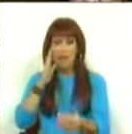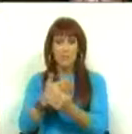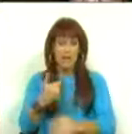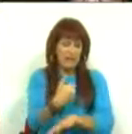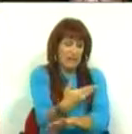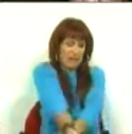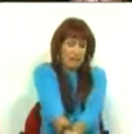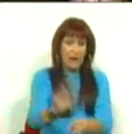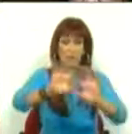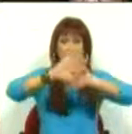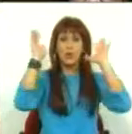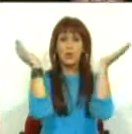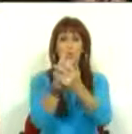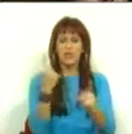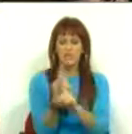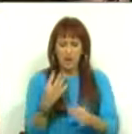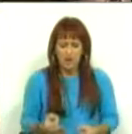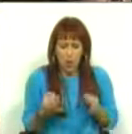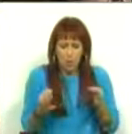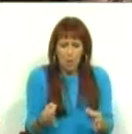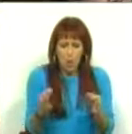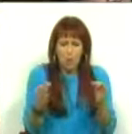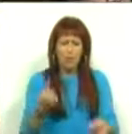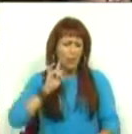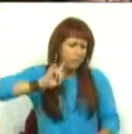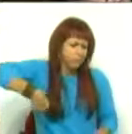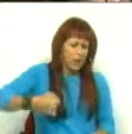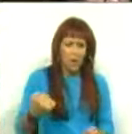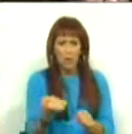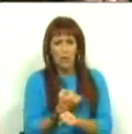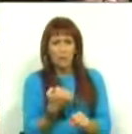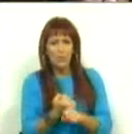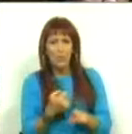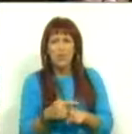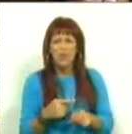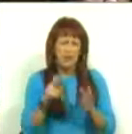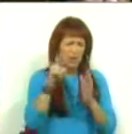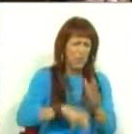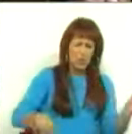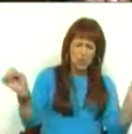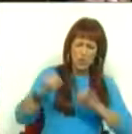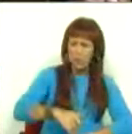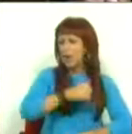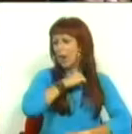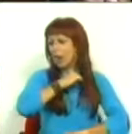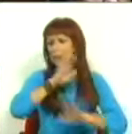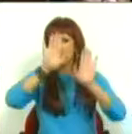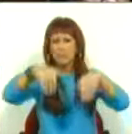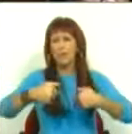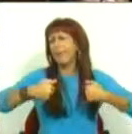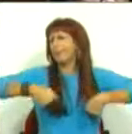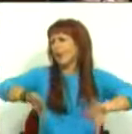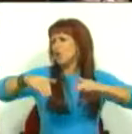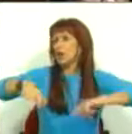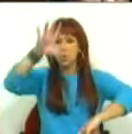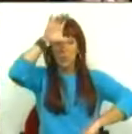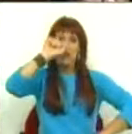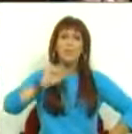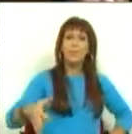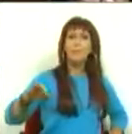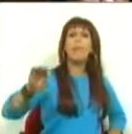atraso generalizado, sucessivos adiamentos, incumprimento do operador, falta de regulação e negligência e passividade do